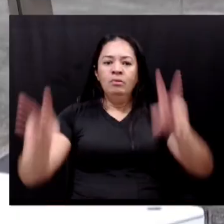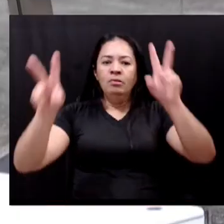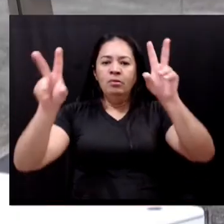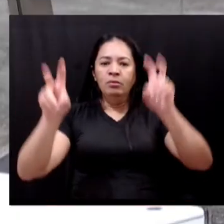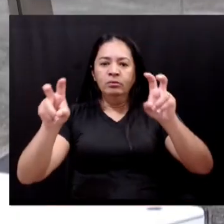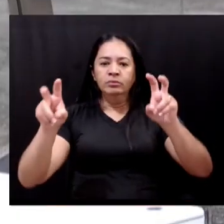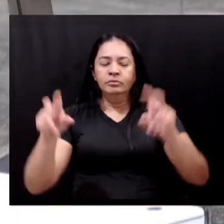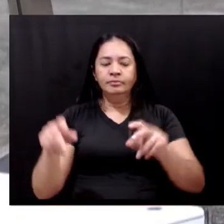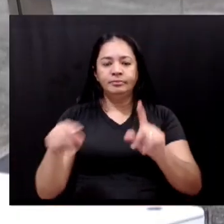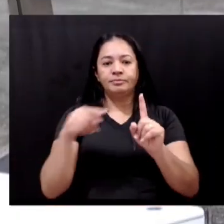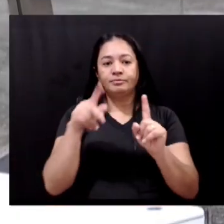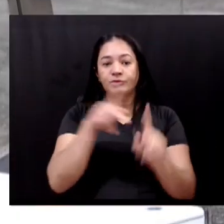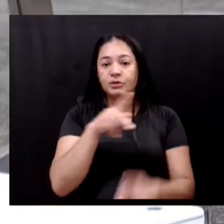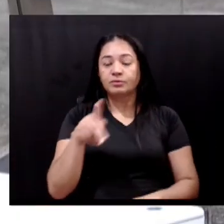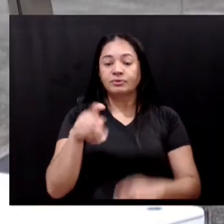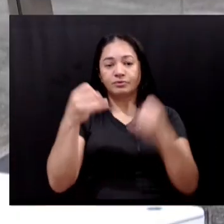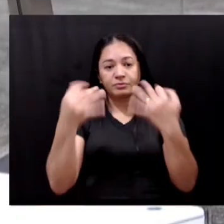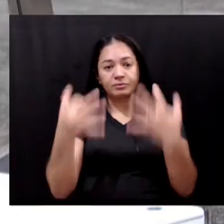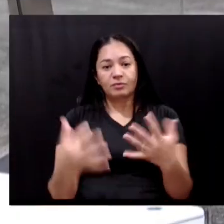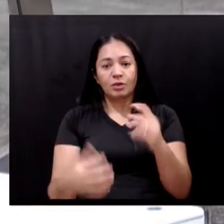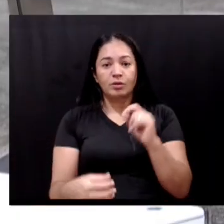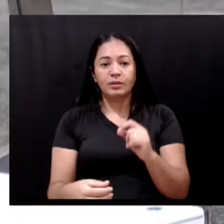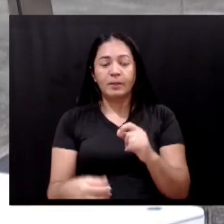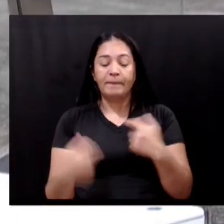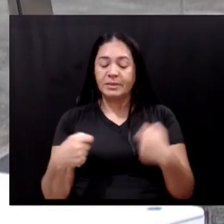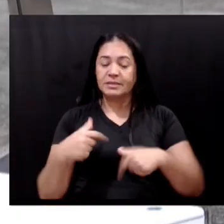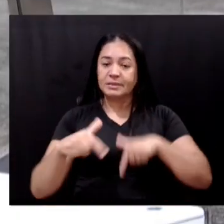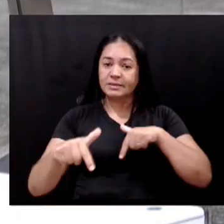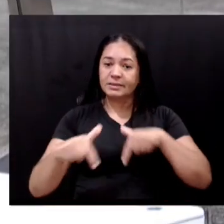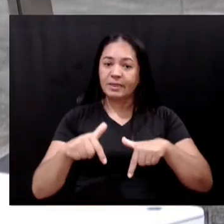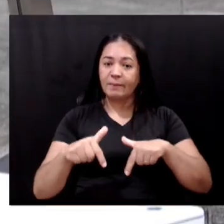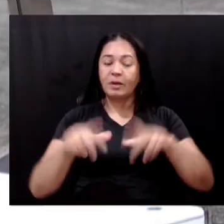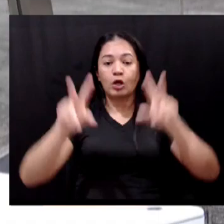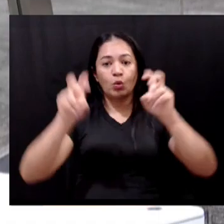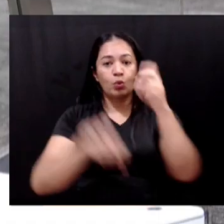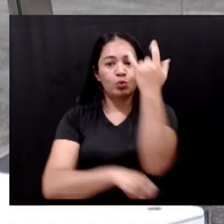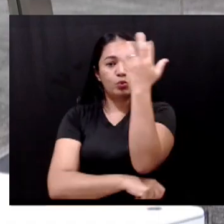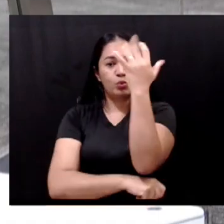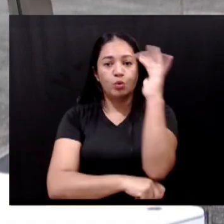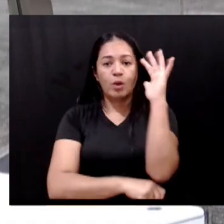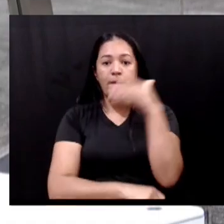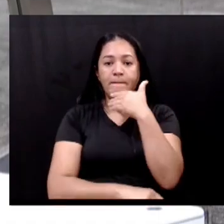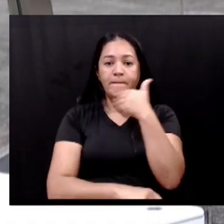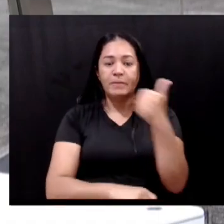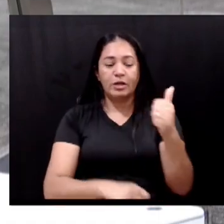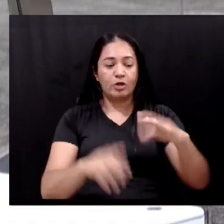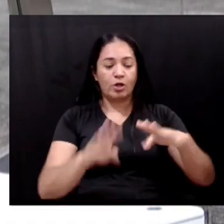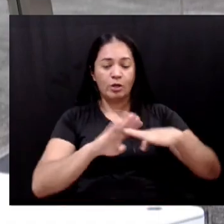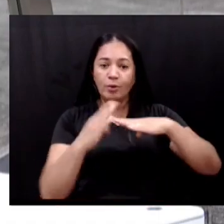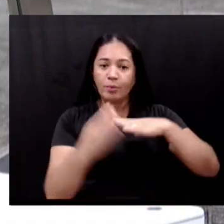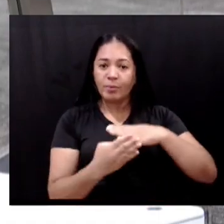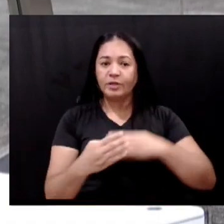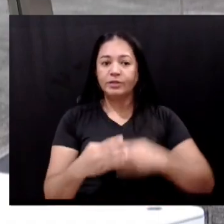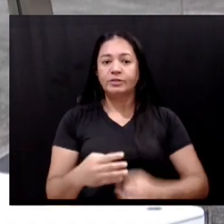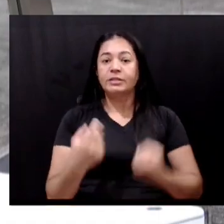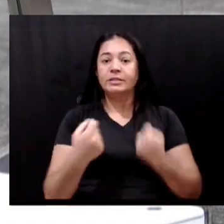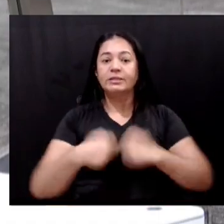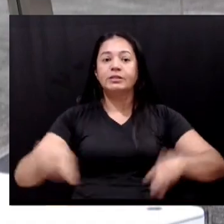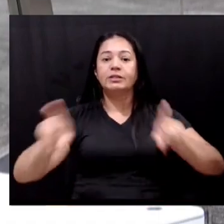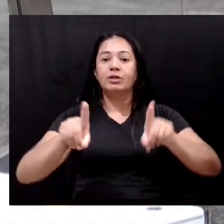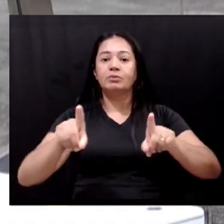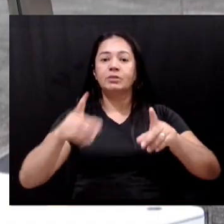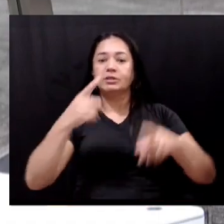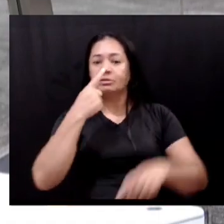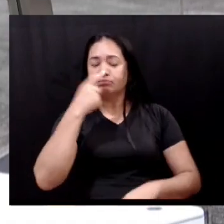Ela vai trabalhar para que a questão ambiental seja melhorada ali naquela região, para que a gente não tenha o descarte desse resíduo, que às vezes são